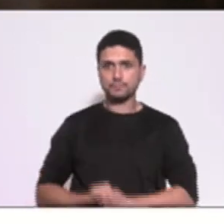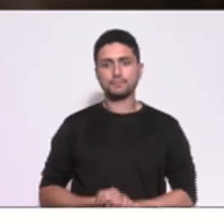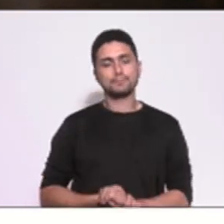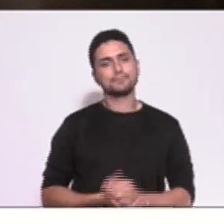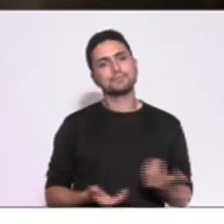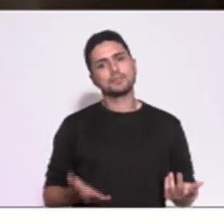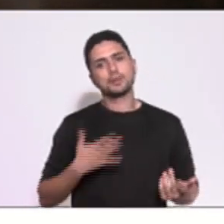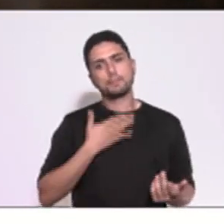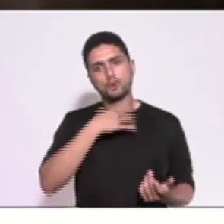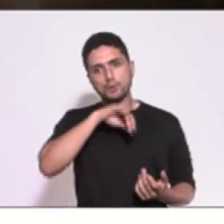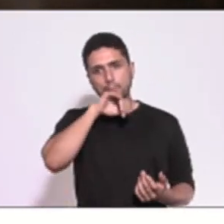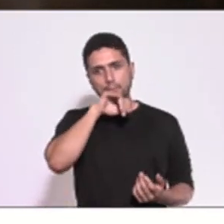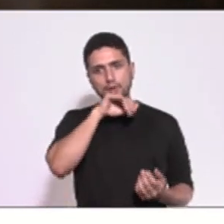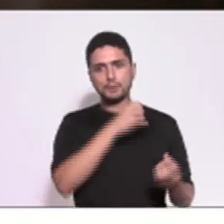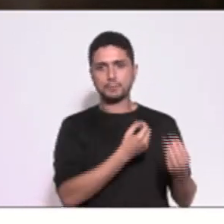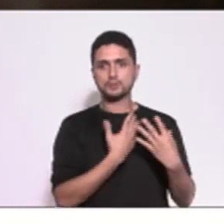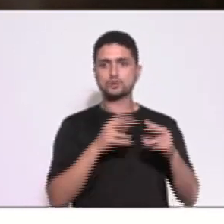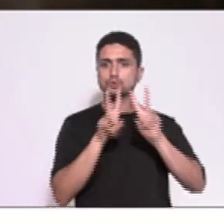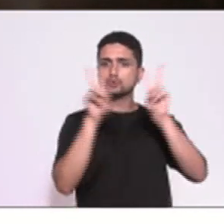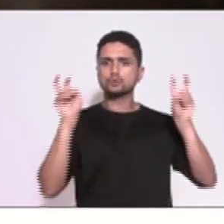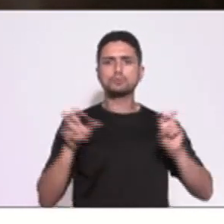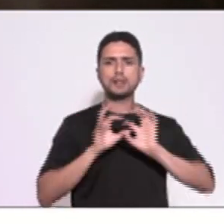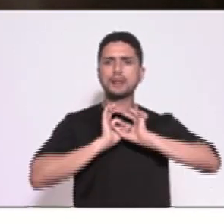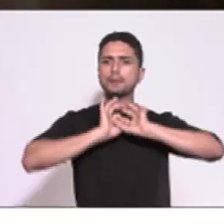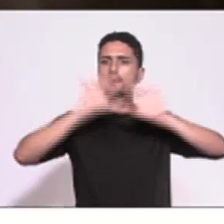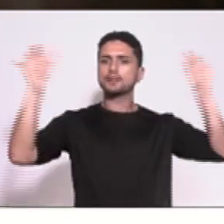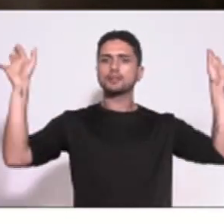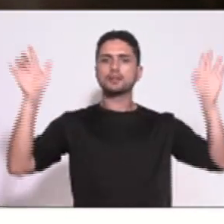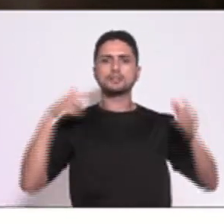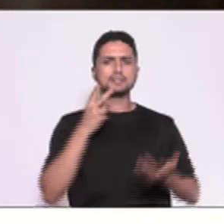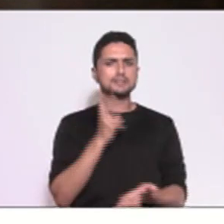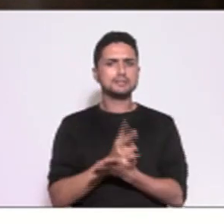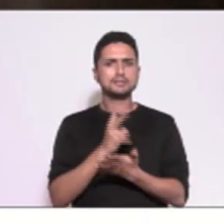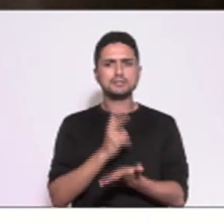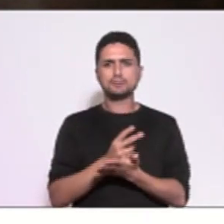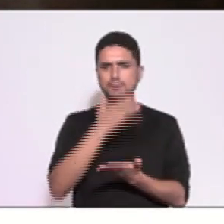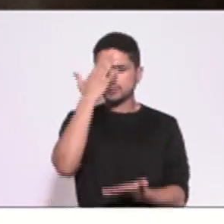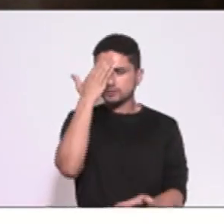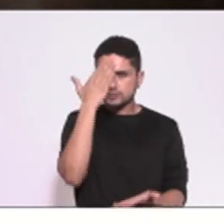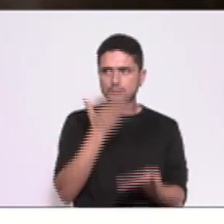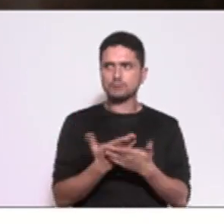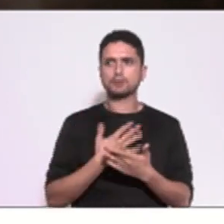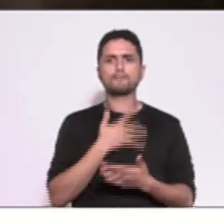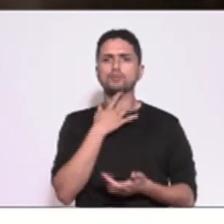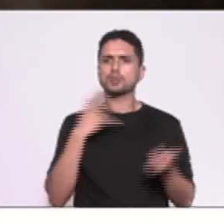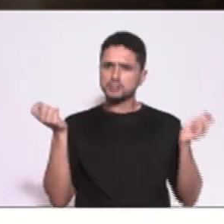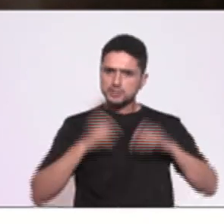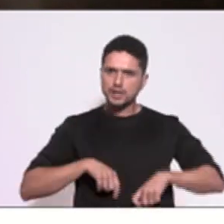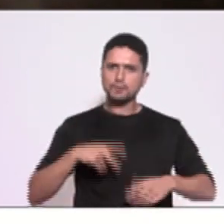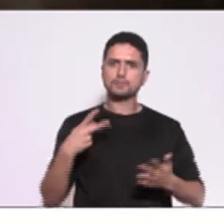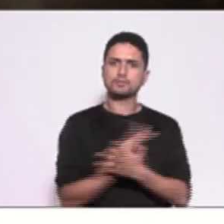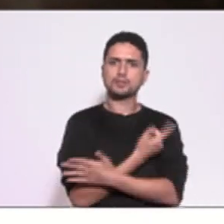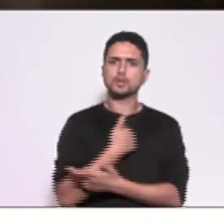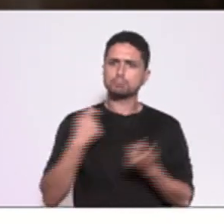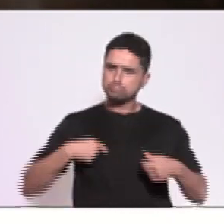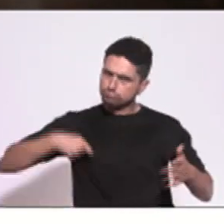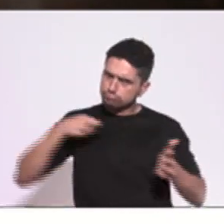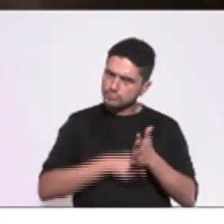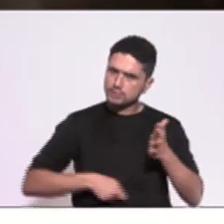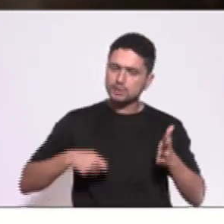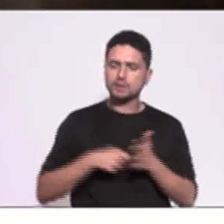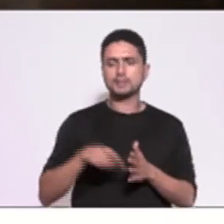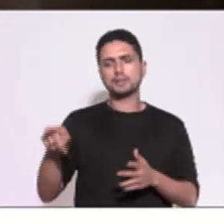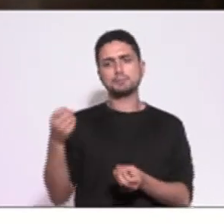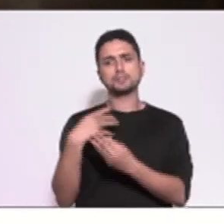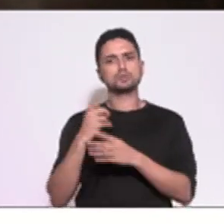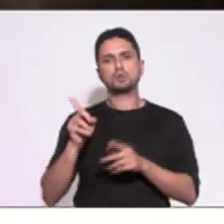sempre me fez acreditar que as minhas vontades eram possíveis, contanto que eu batalhasse por elas. Meu pai me ensinou a não